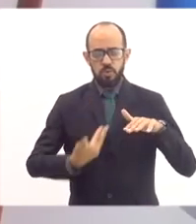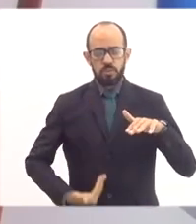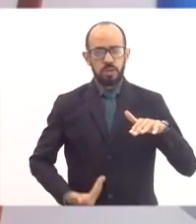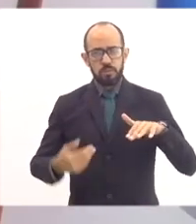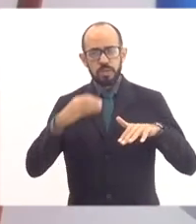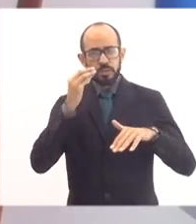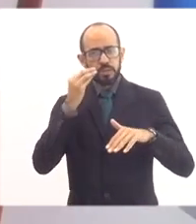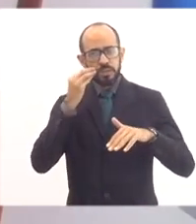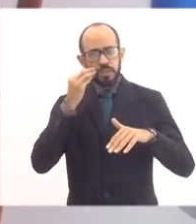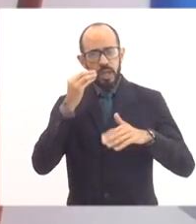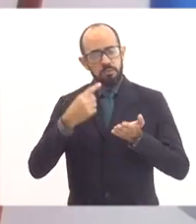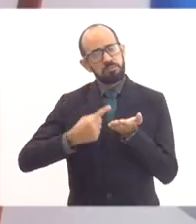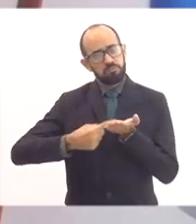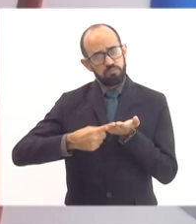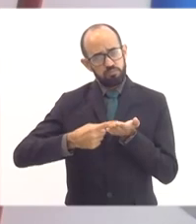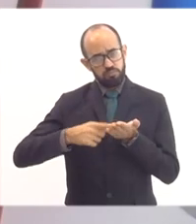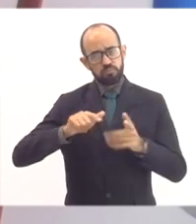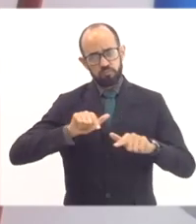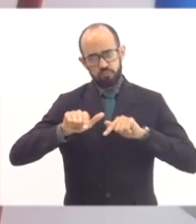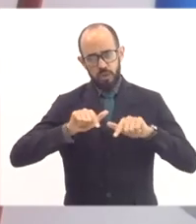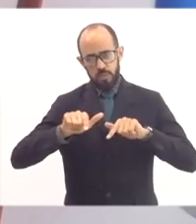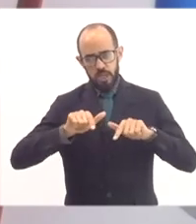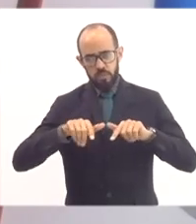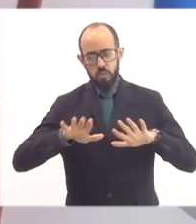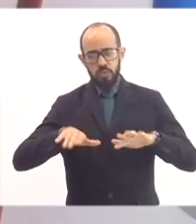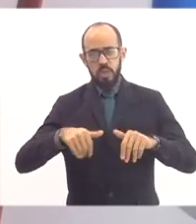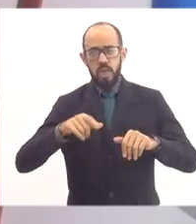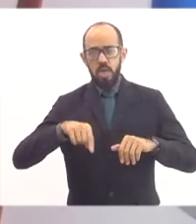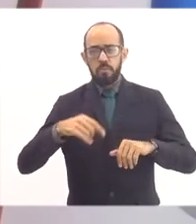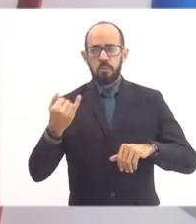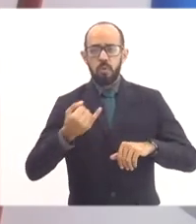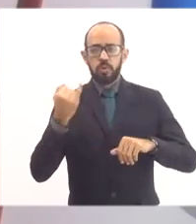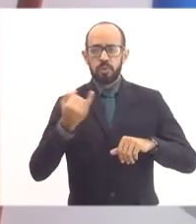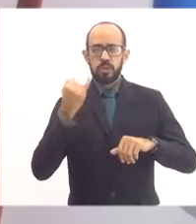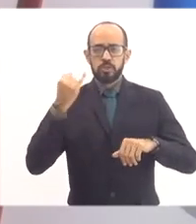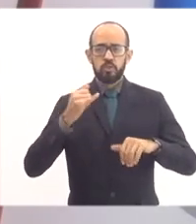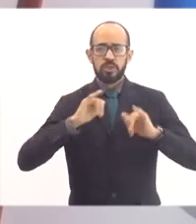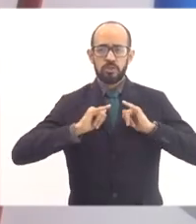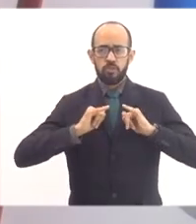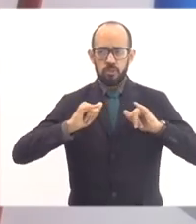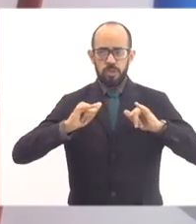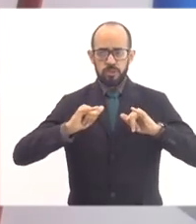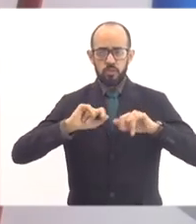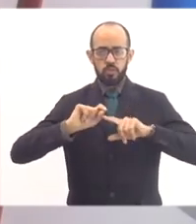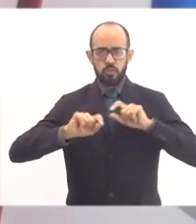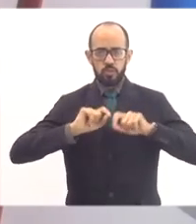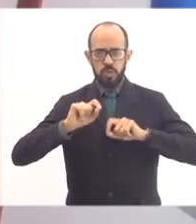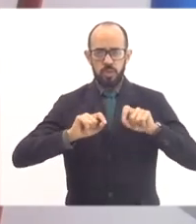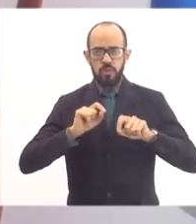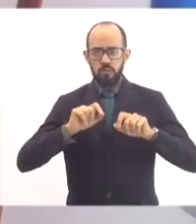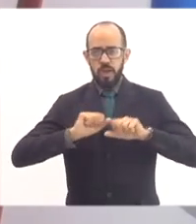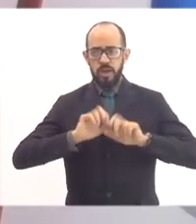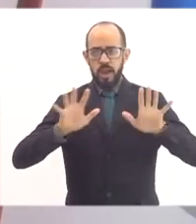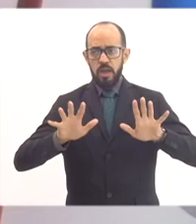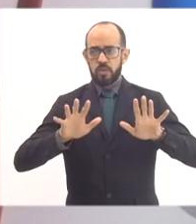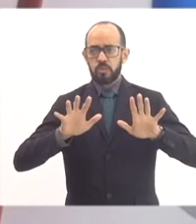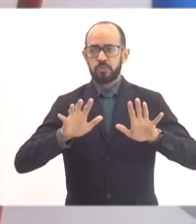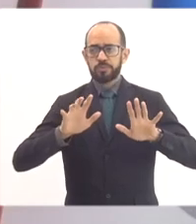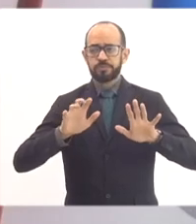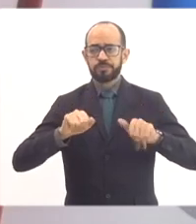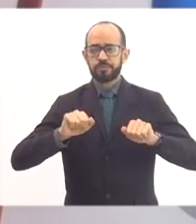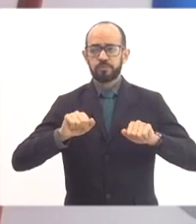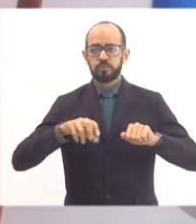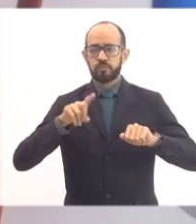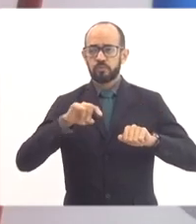alguma linha de trabalho. É importante, já com esse dado, e deixando claro para os senhores, a gente, num dia de